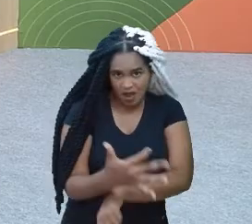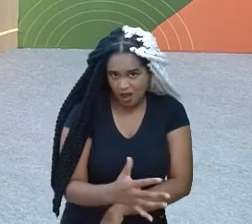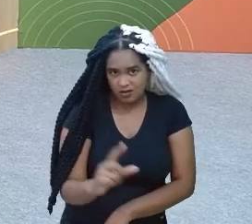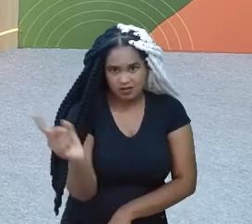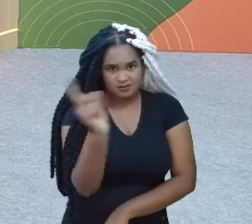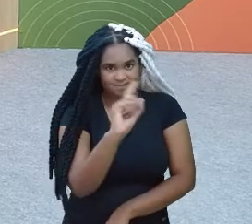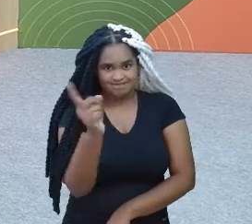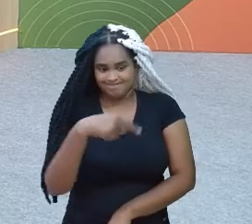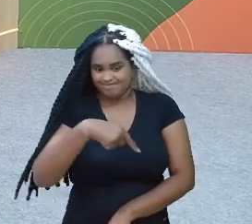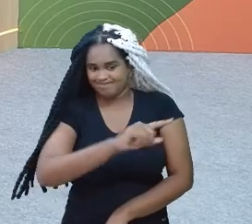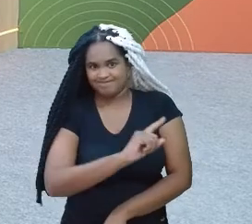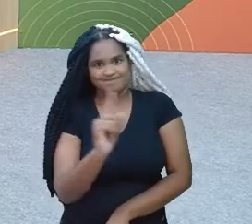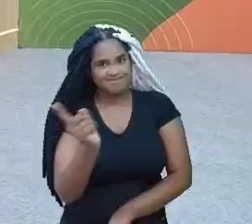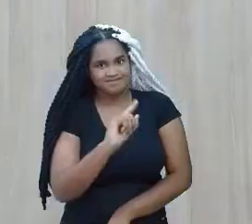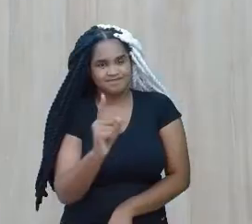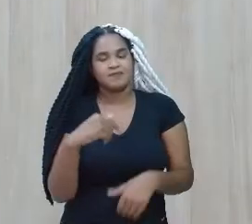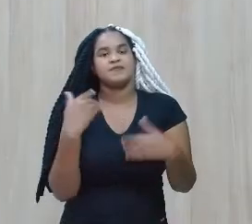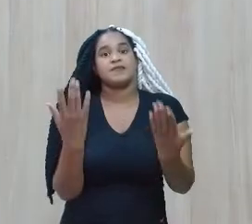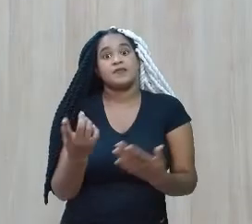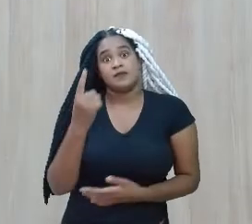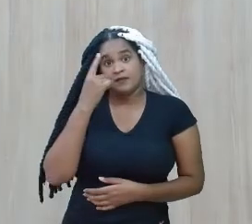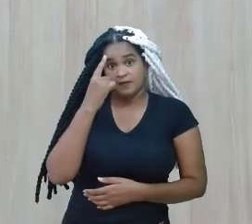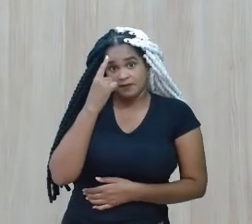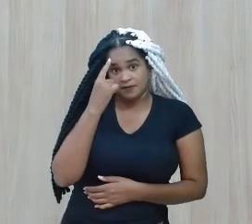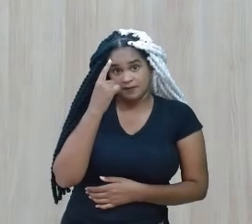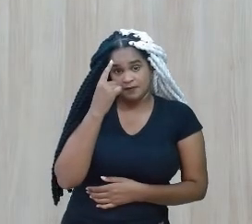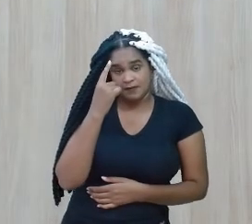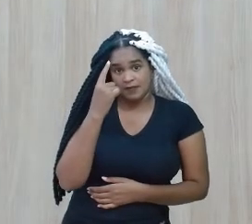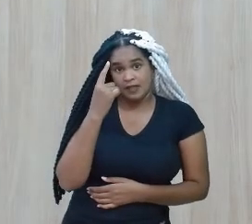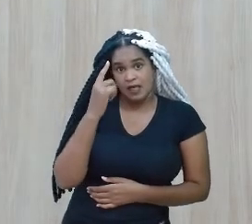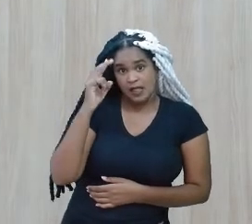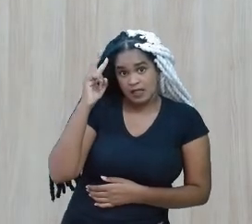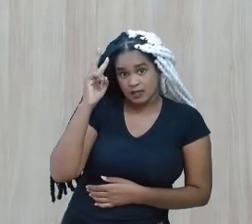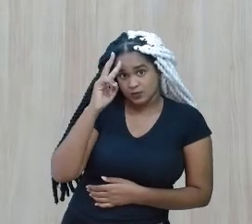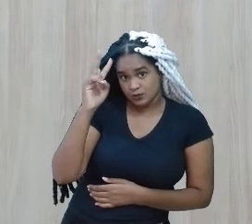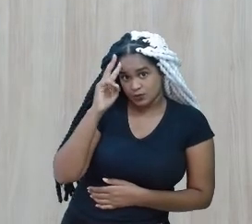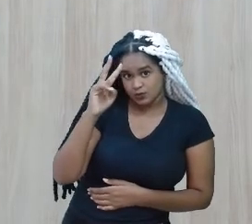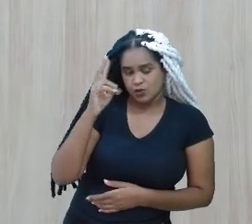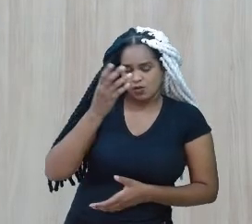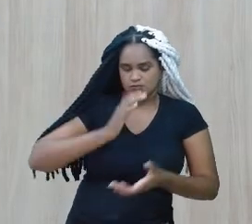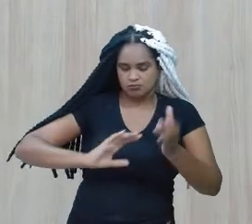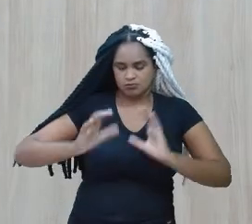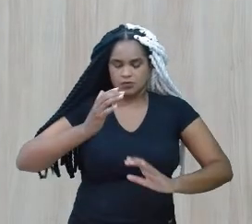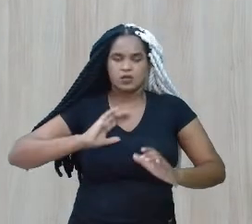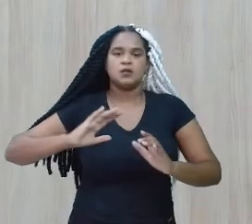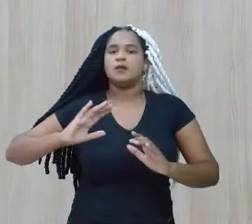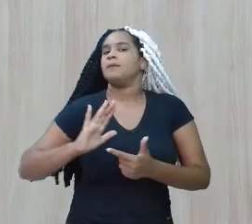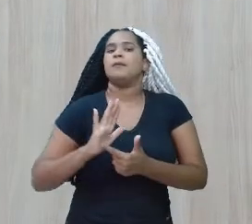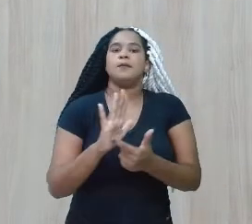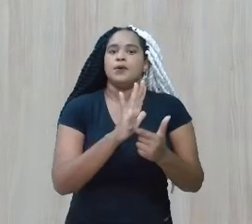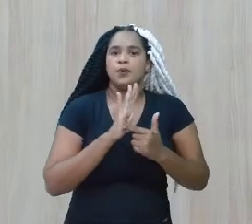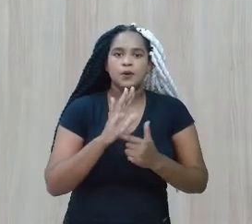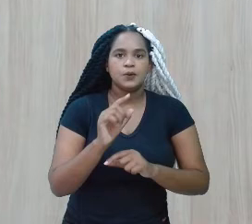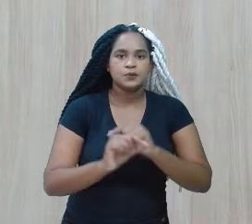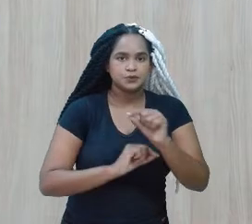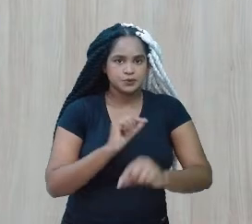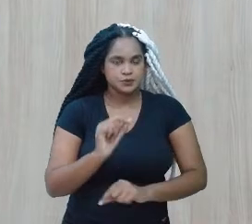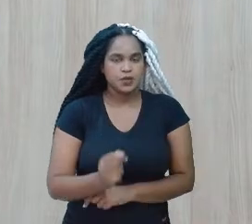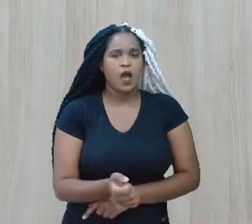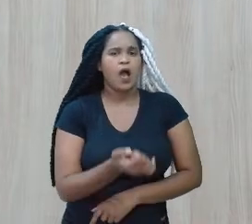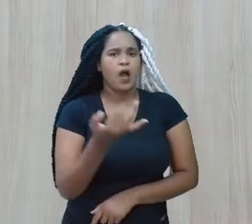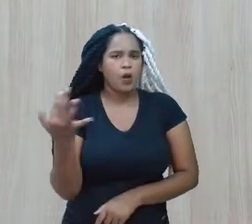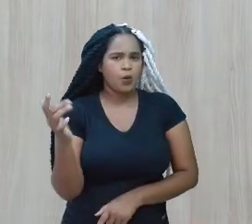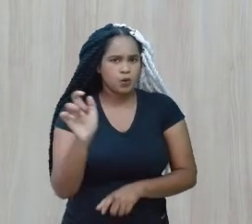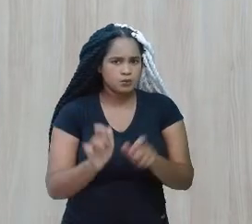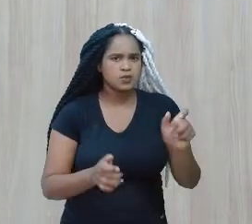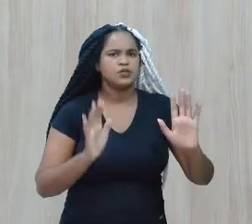Então, nesta lenda, envolve toda uma crença, não é? Onde Existem pessoas que eu garanto que já passou